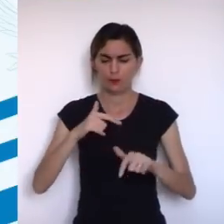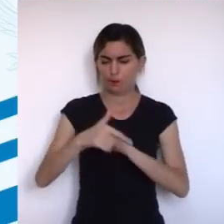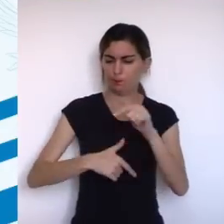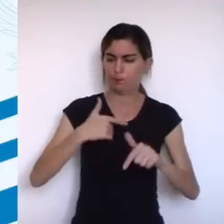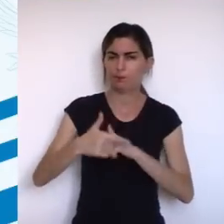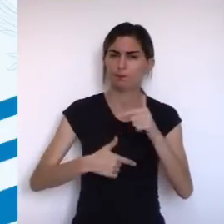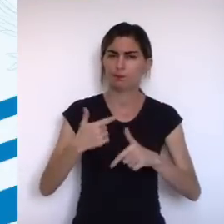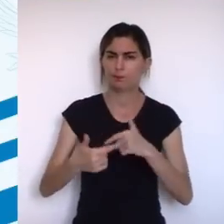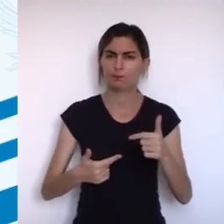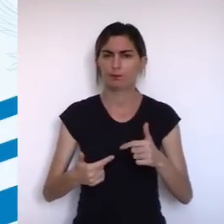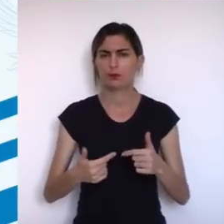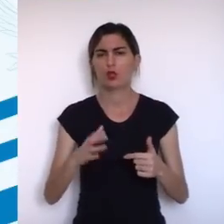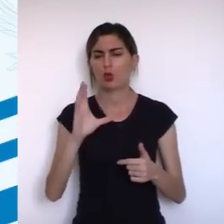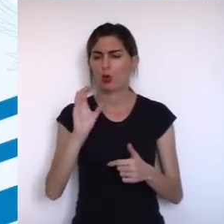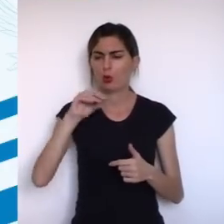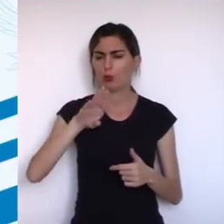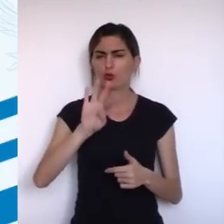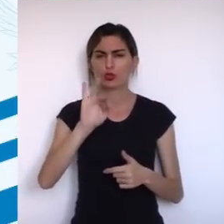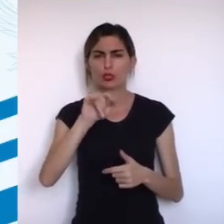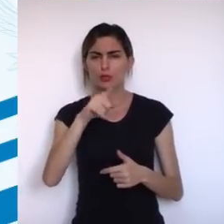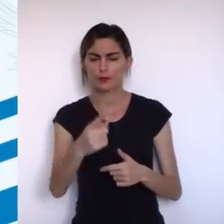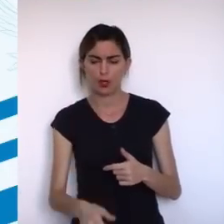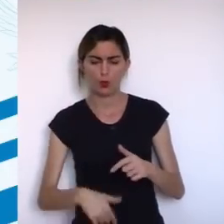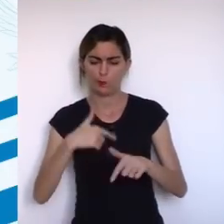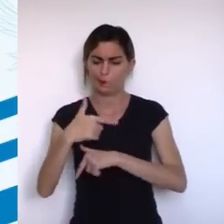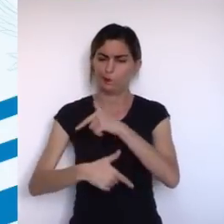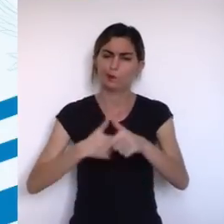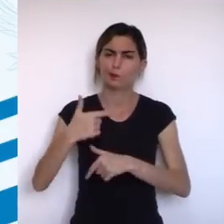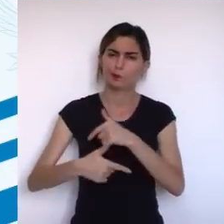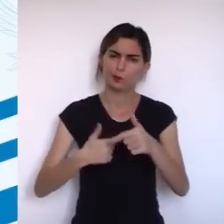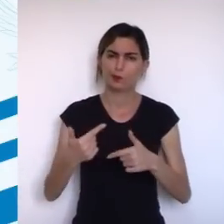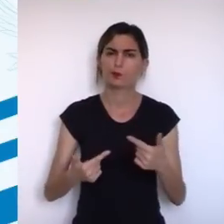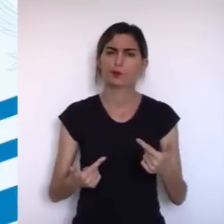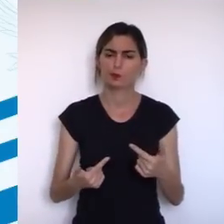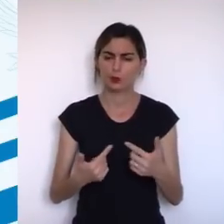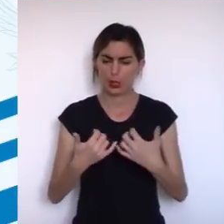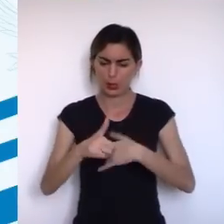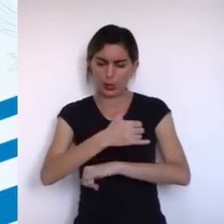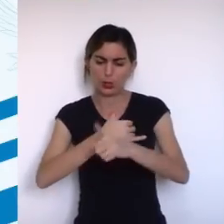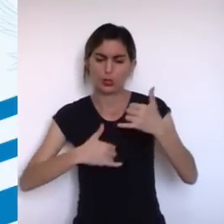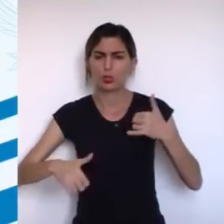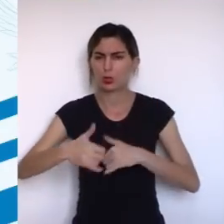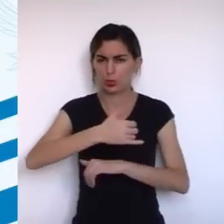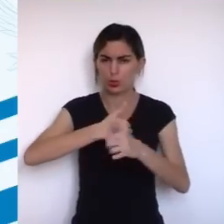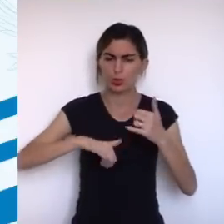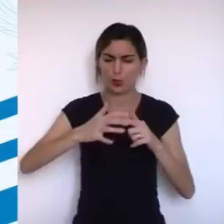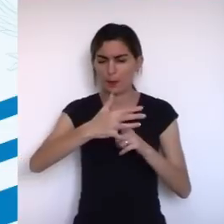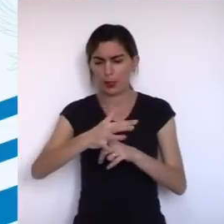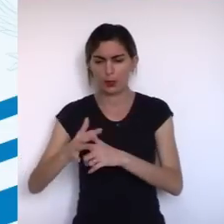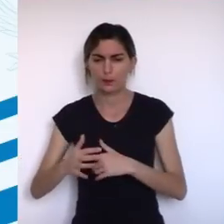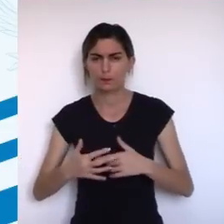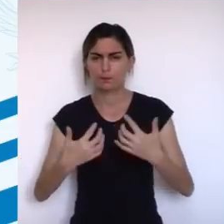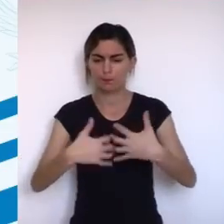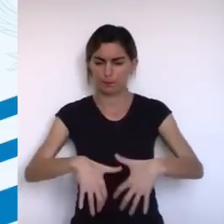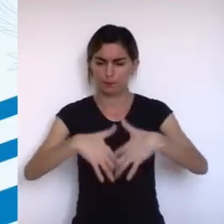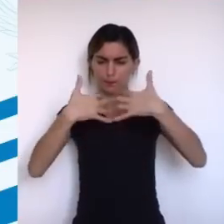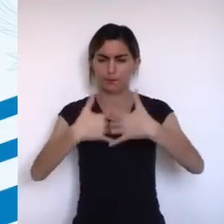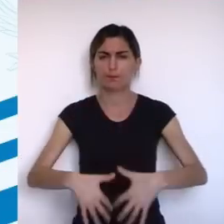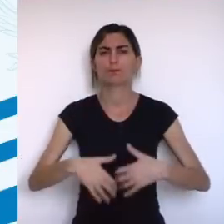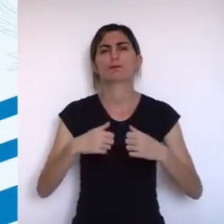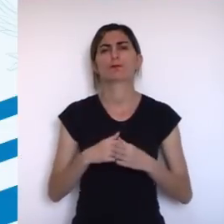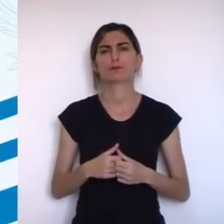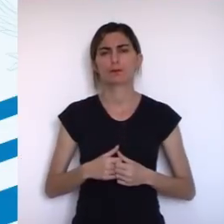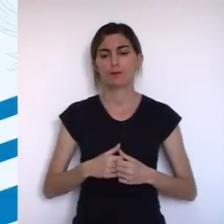energia, ela vai transformar esse calor em um combustível, ela vai transformar esse calor em uma energia mecânica,